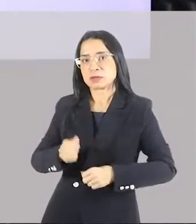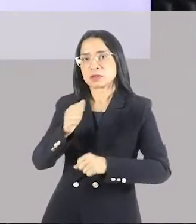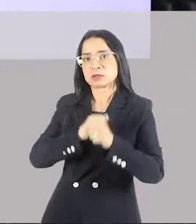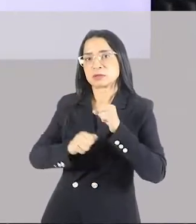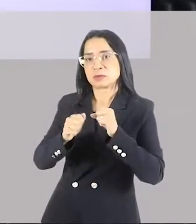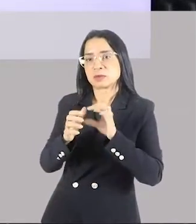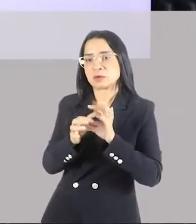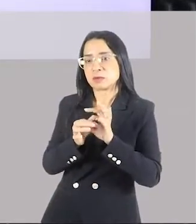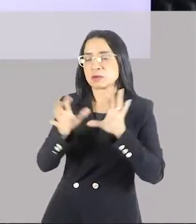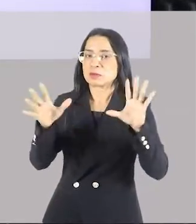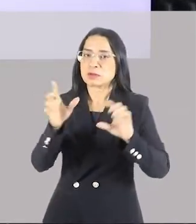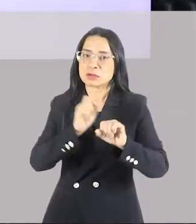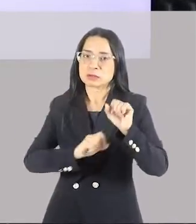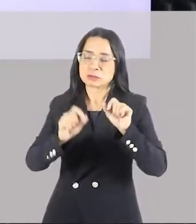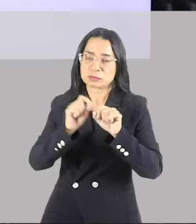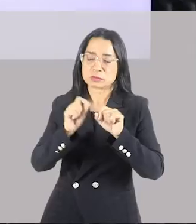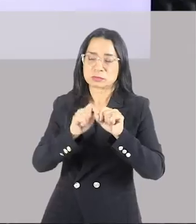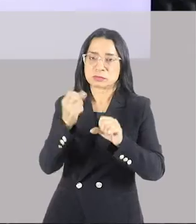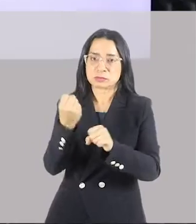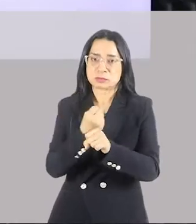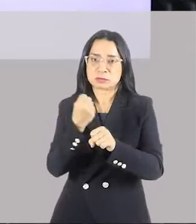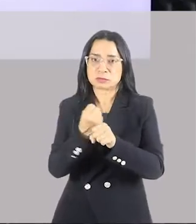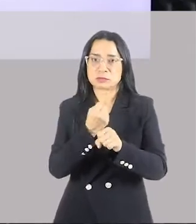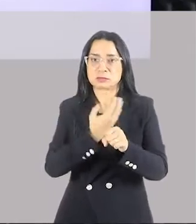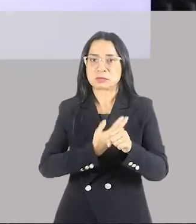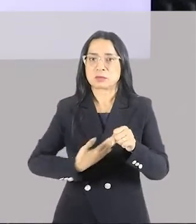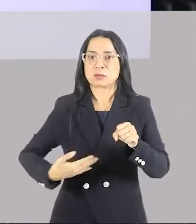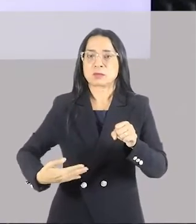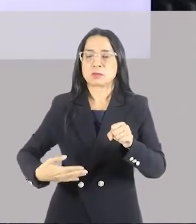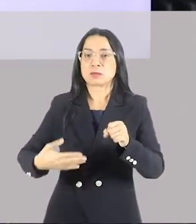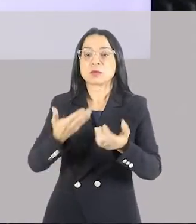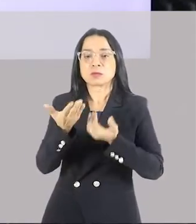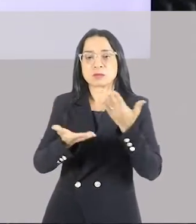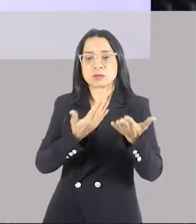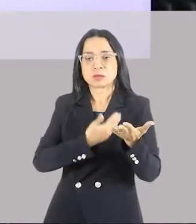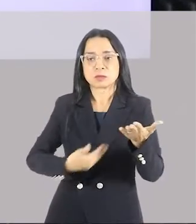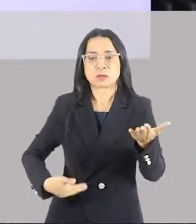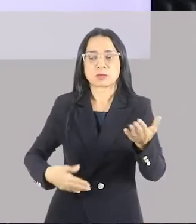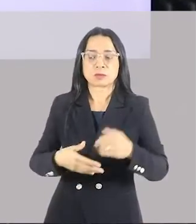a permissão de executar um serviço público.